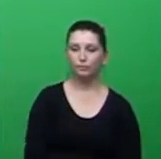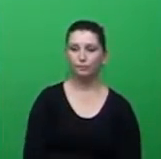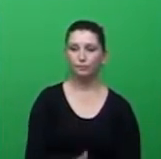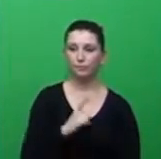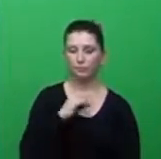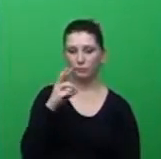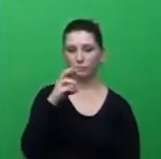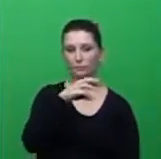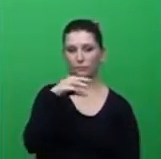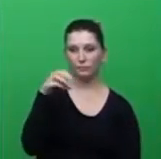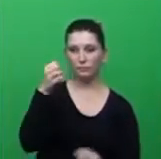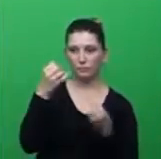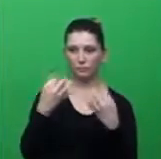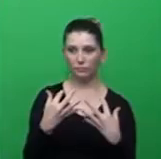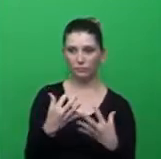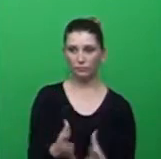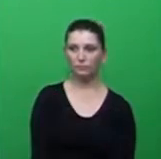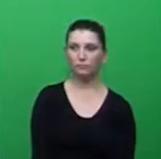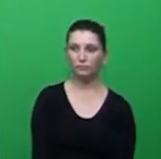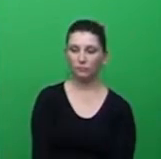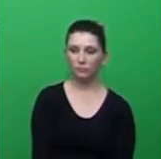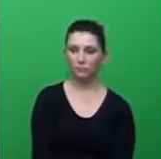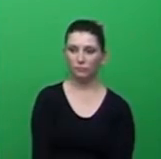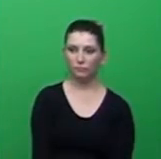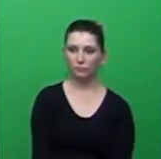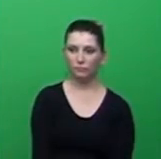Vossa Excelência dispõe de 5 minutos.